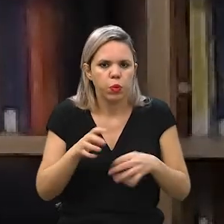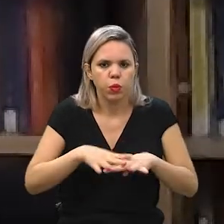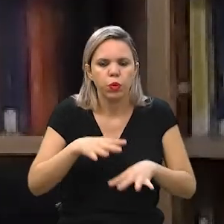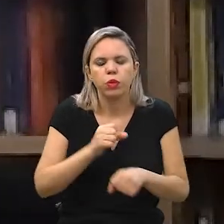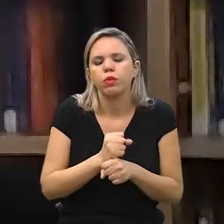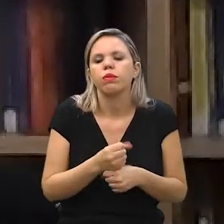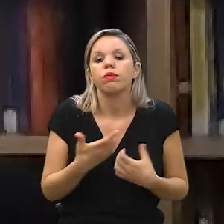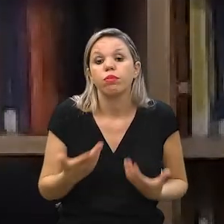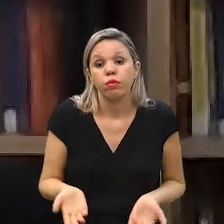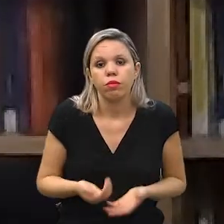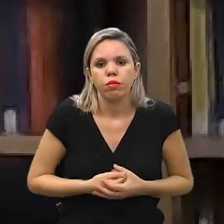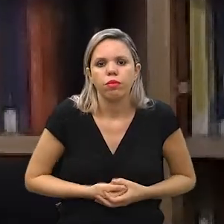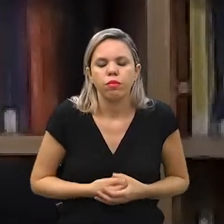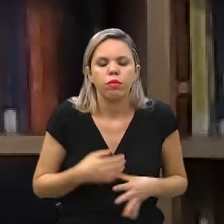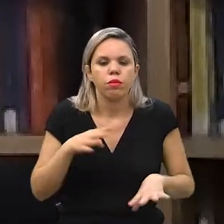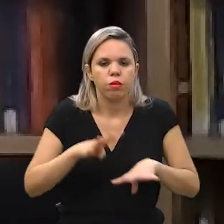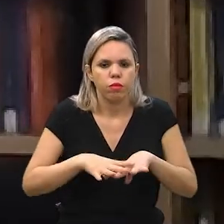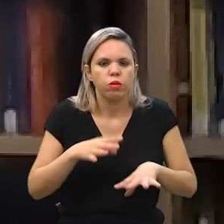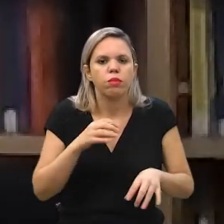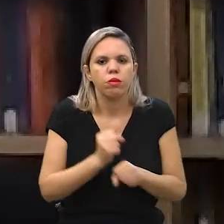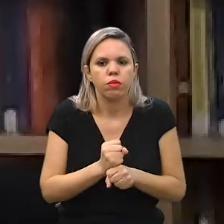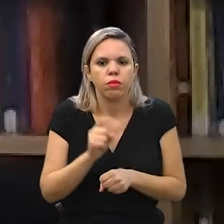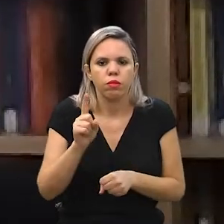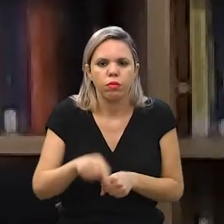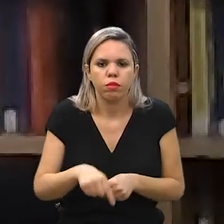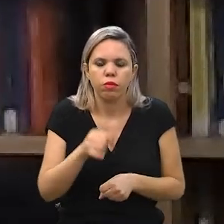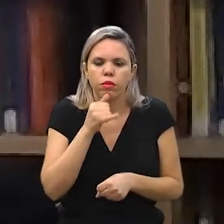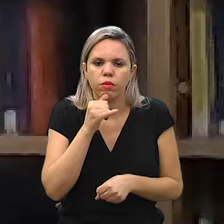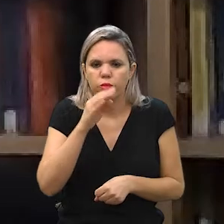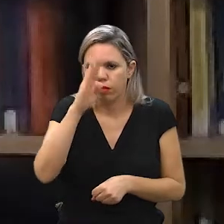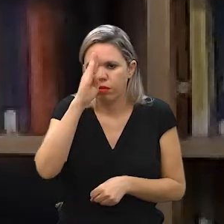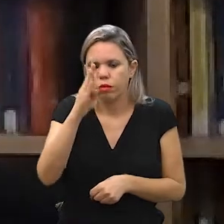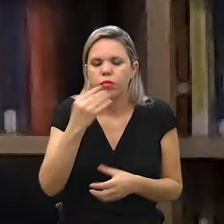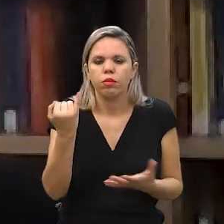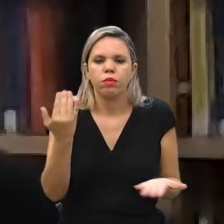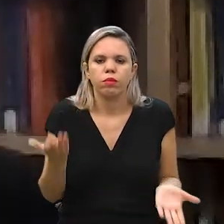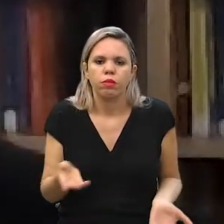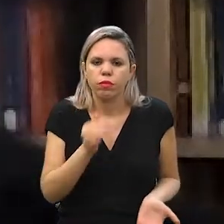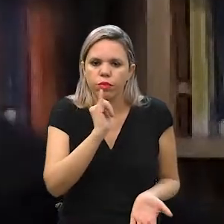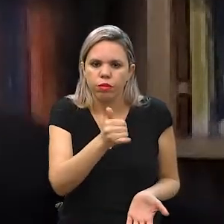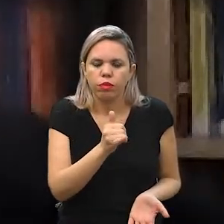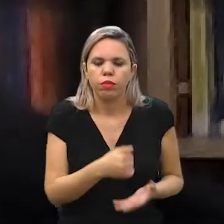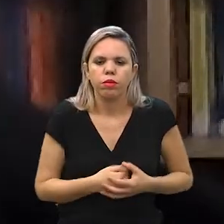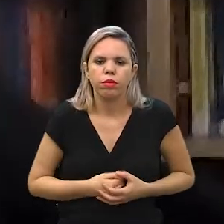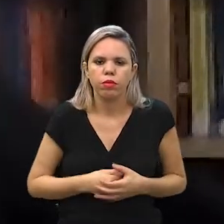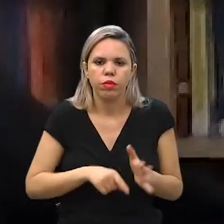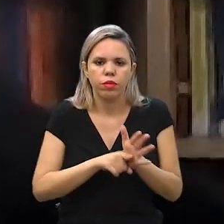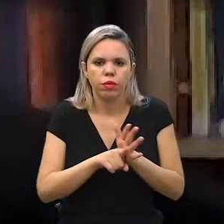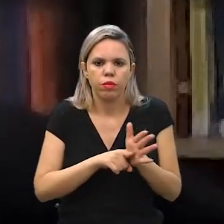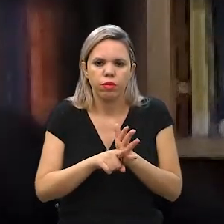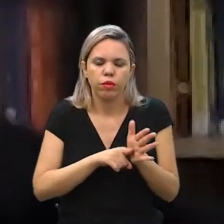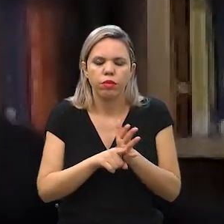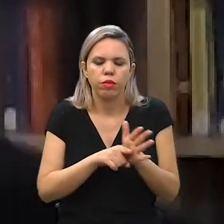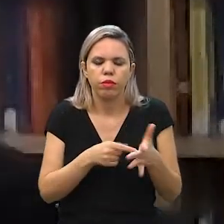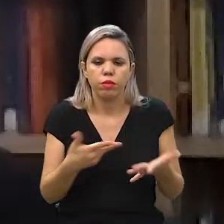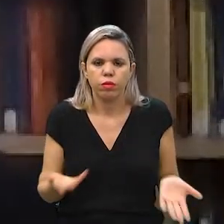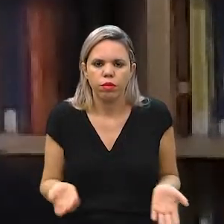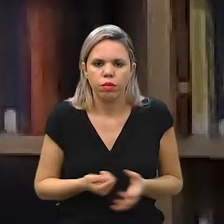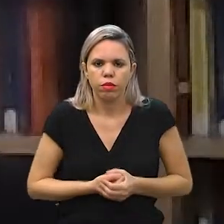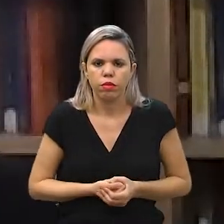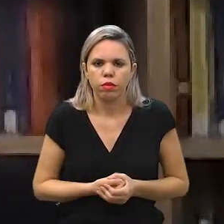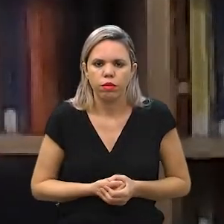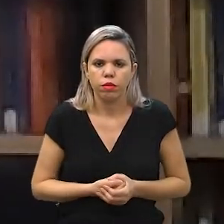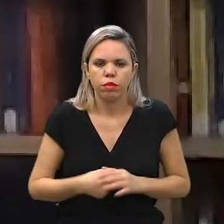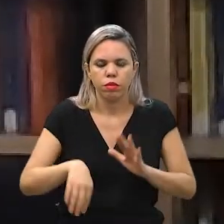matemática, tá? A matemática, ela é chave, né? Eu diria que o estudo da estatística,